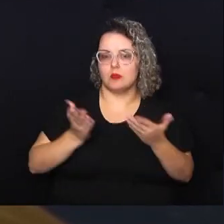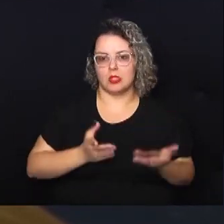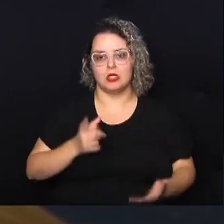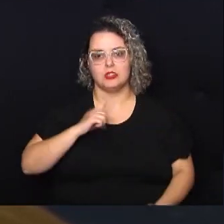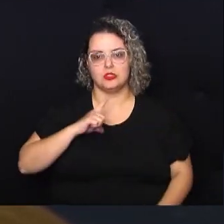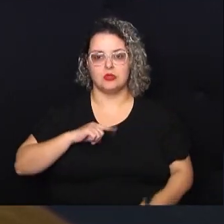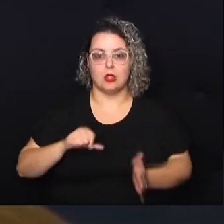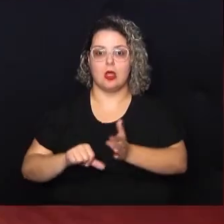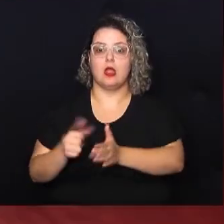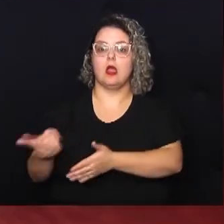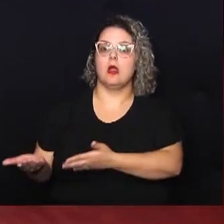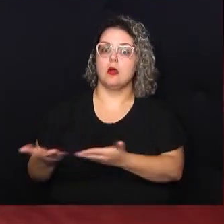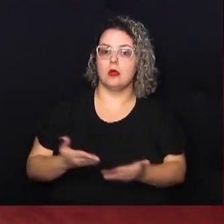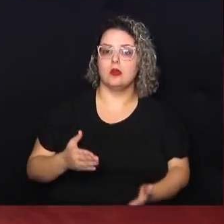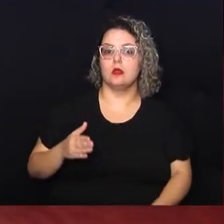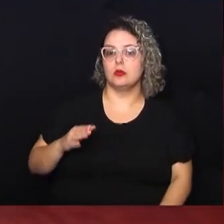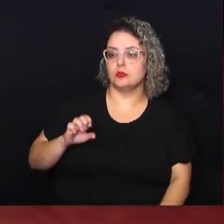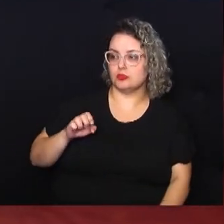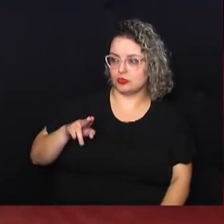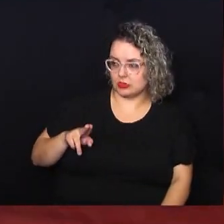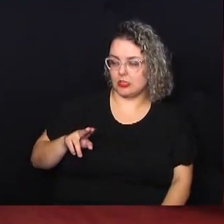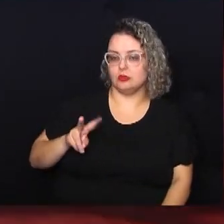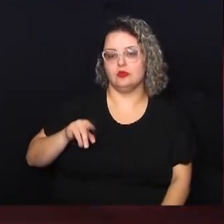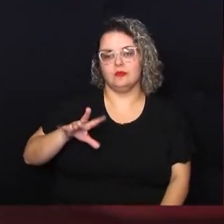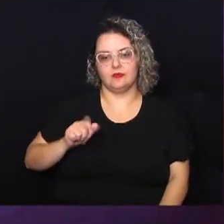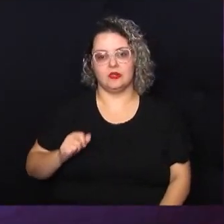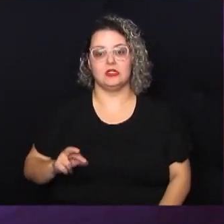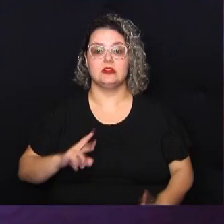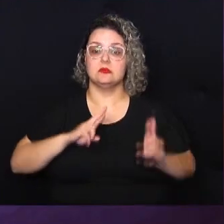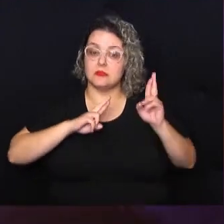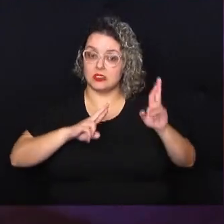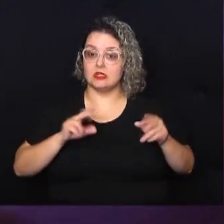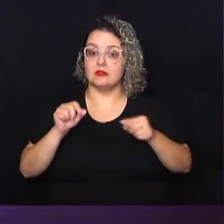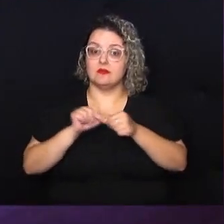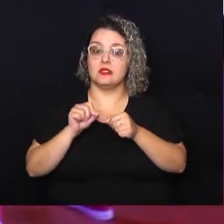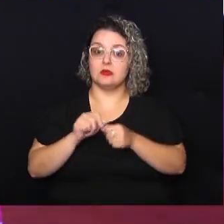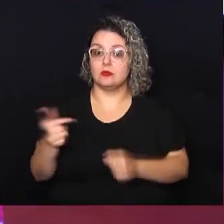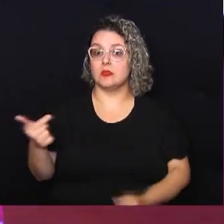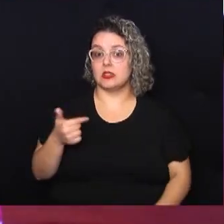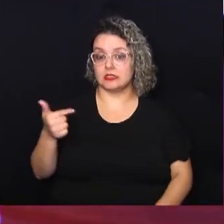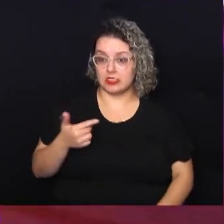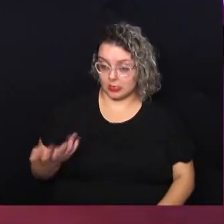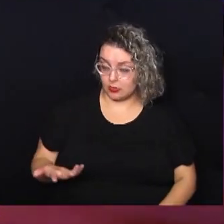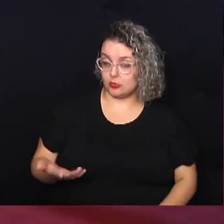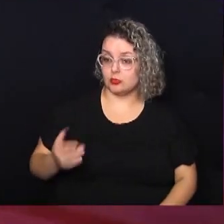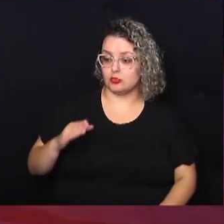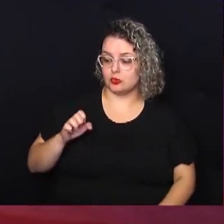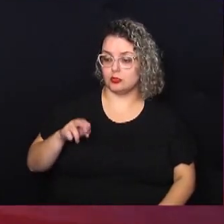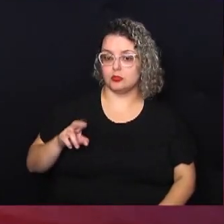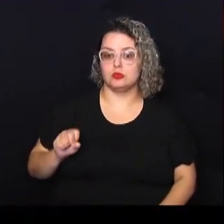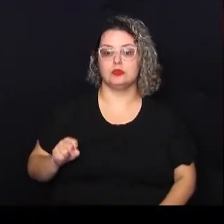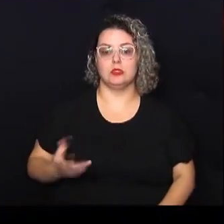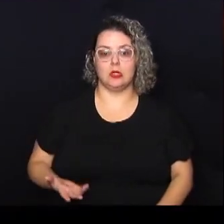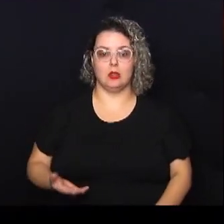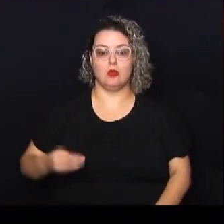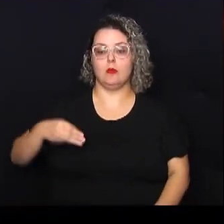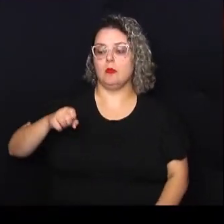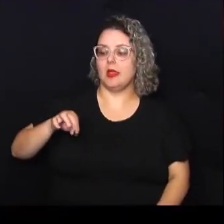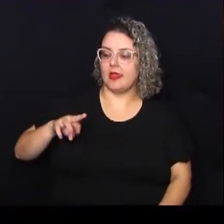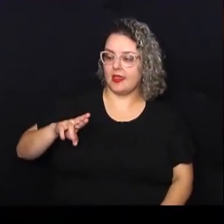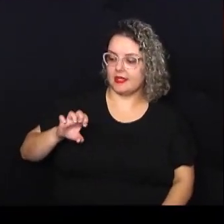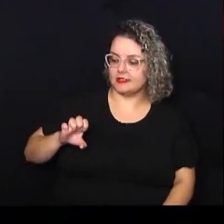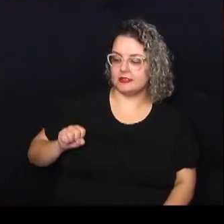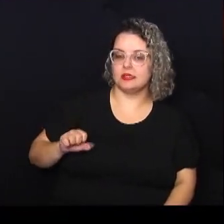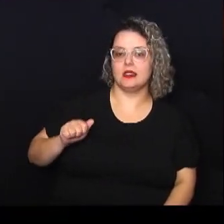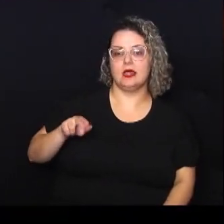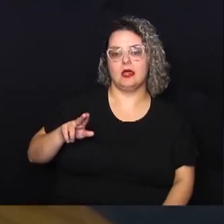primeira apresentação no Céu da Vila Esperança e agora nós vamos fazer uma segunda apresentação no Céu Mestre é o Seu, neste domingo, às